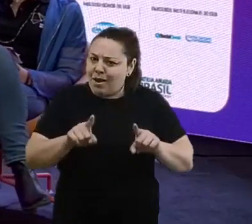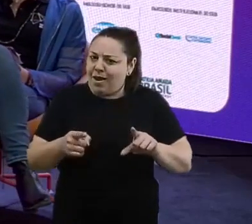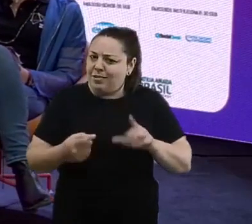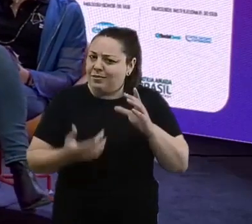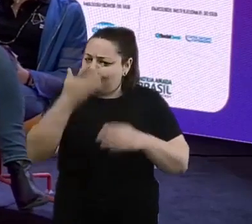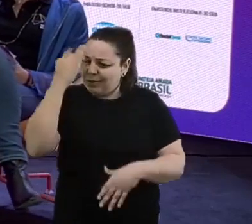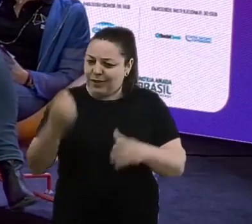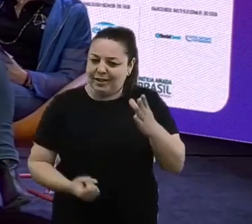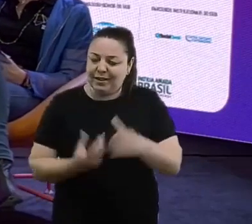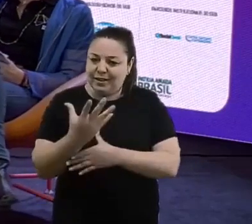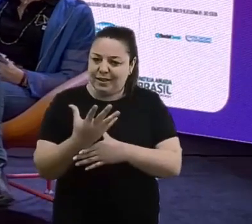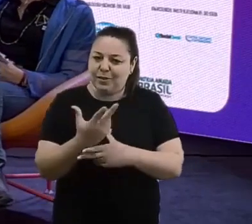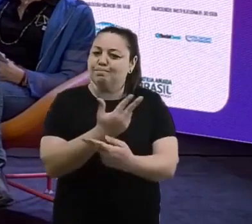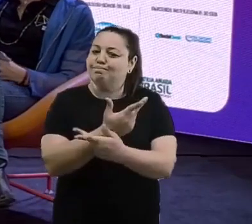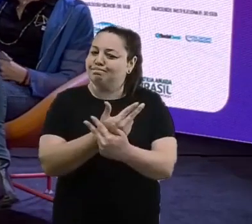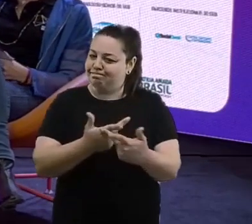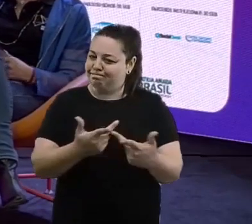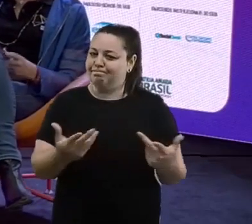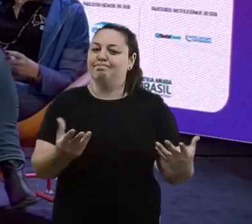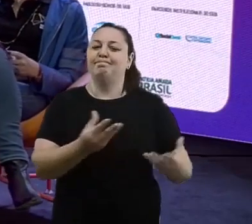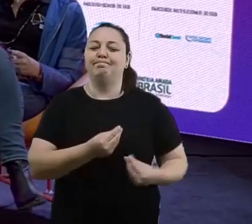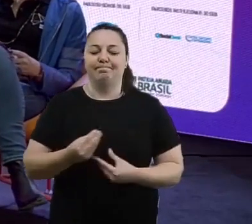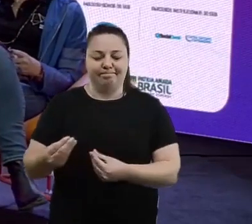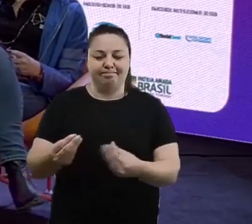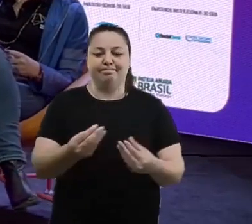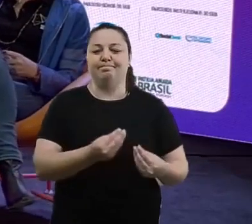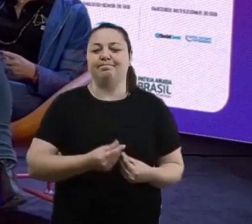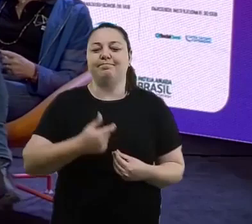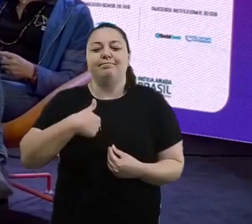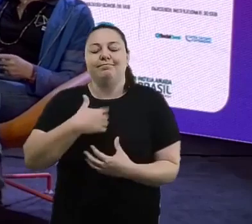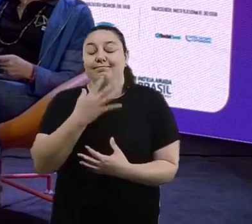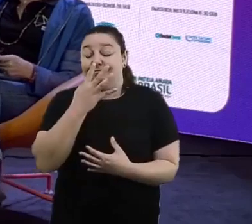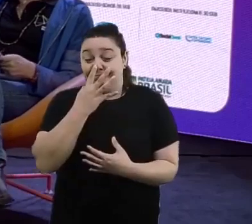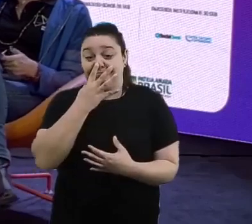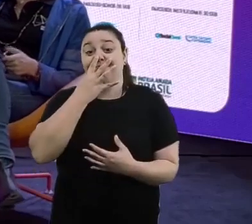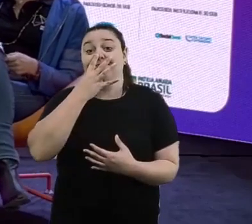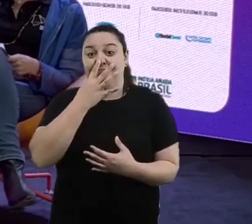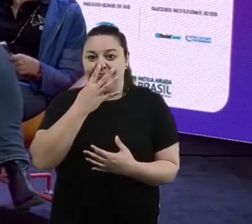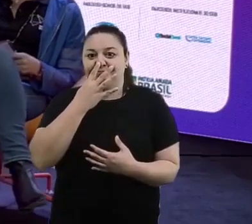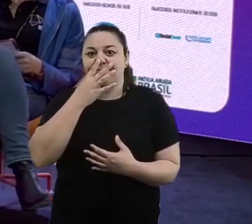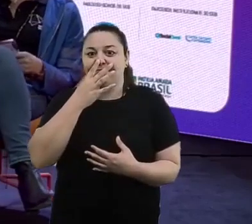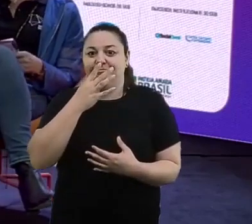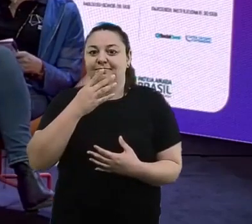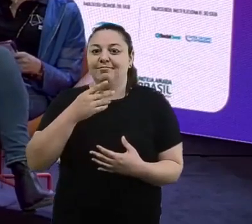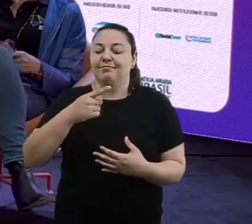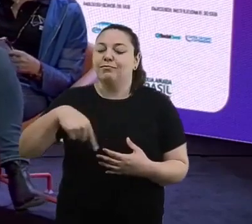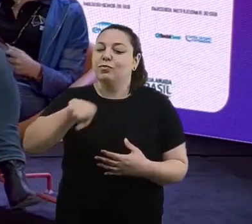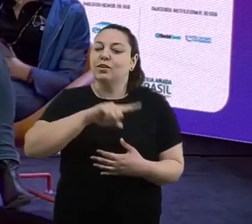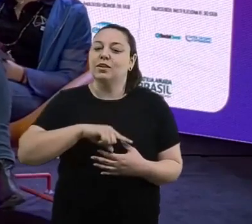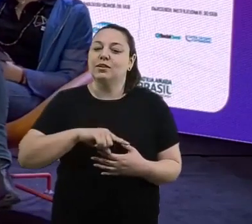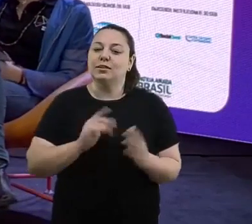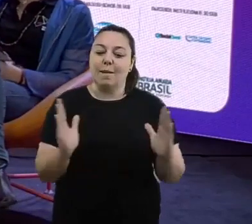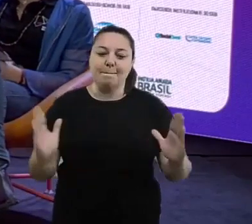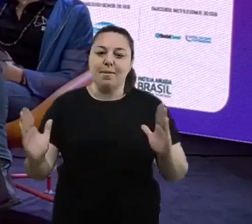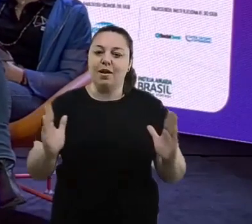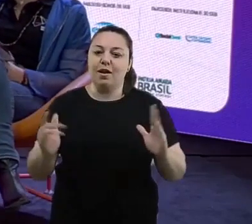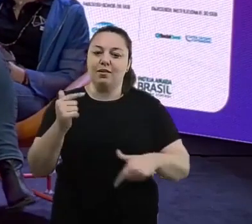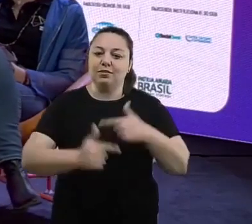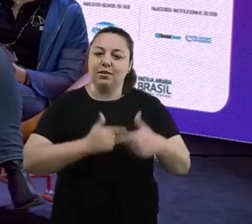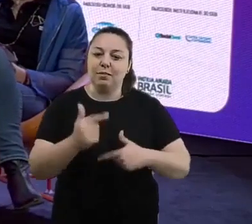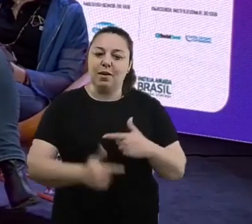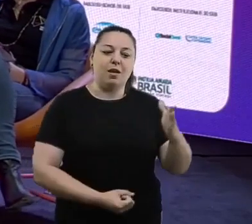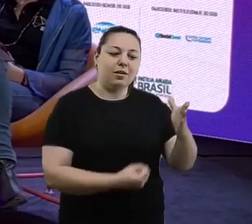incrível sucesso, né, numa primeira análise, e com certeza essa ferramenta de previsão a gente vai fazer alguns ajustes nela ainda, né, e principalmente quando